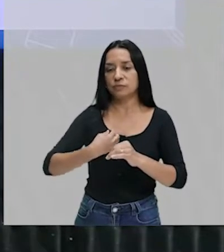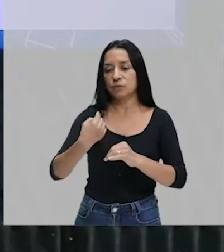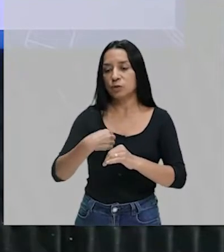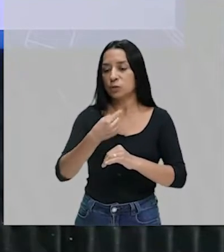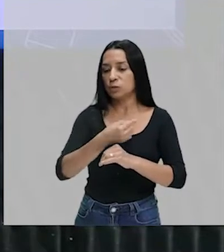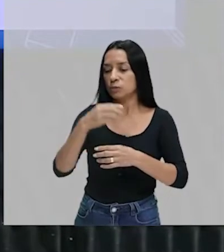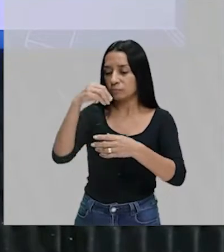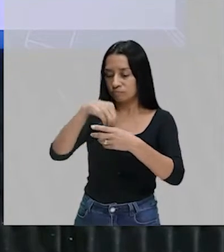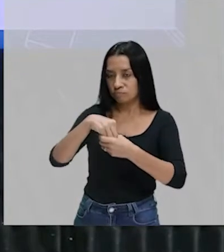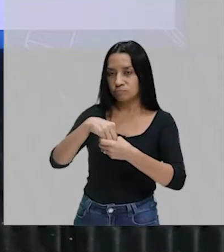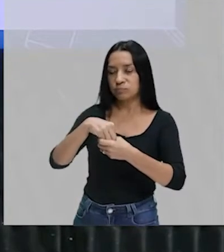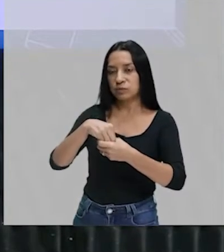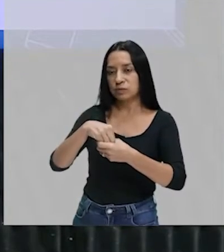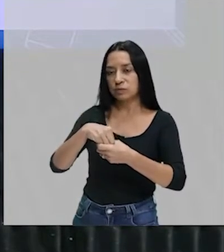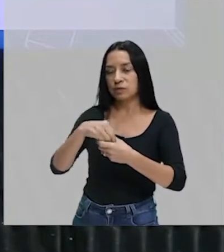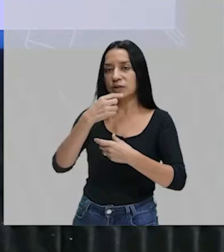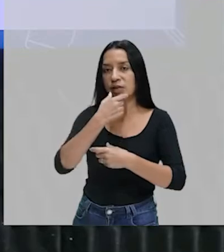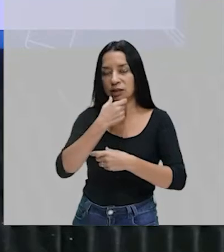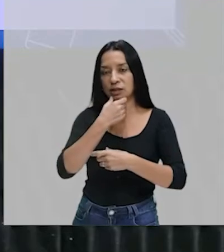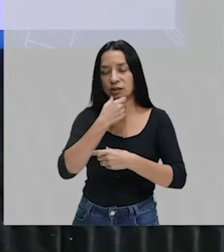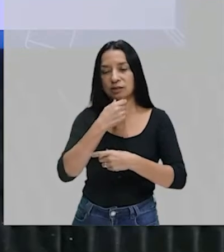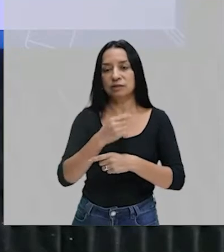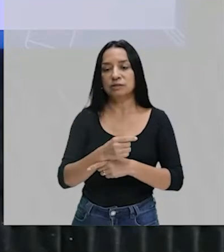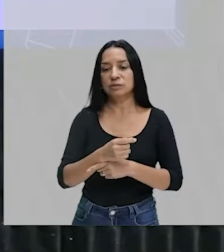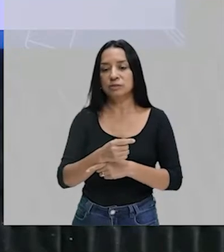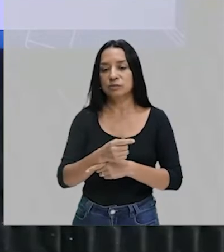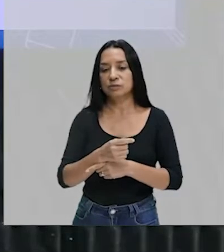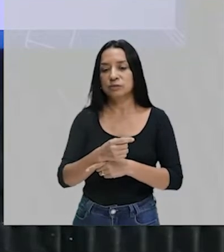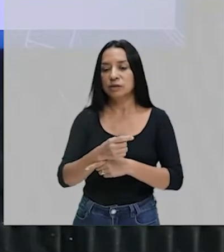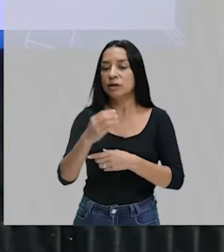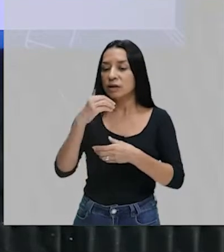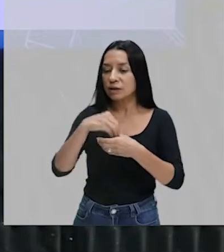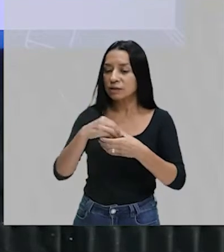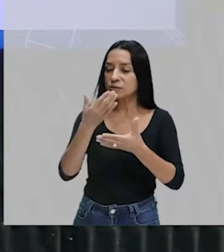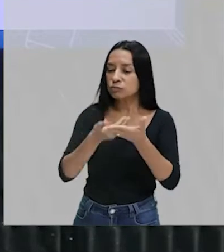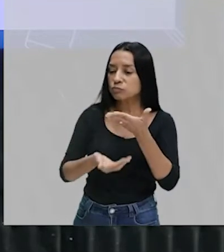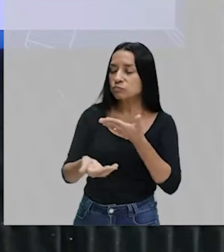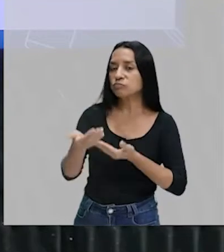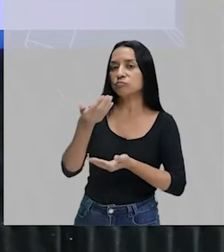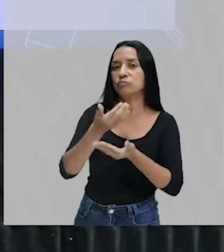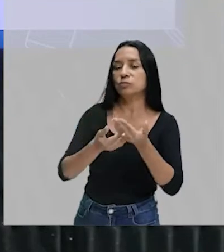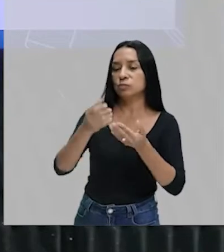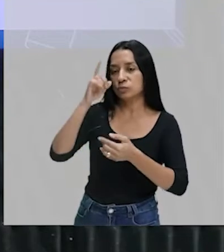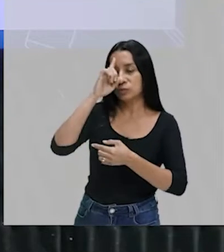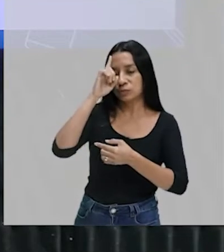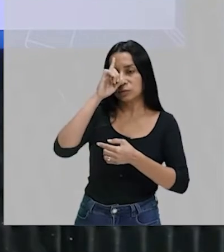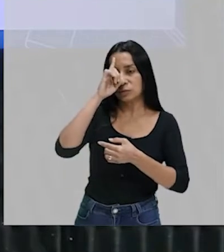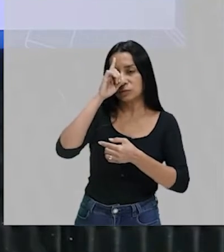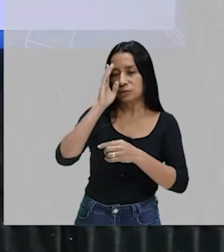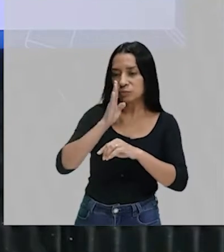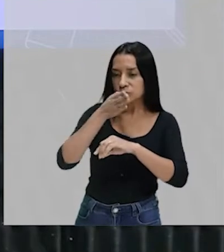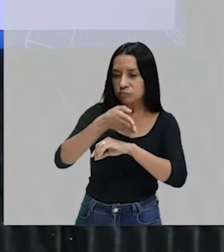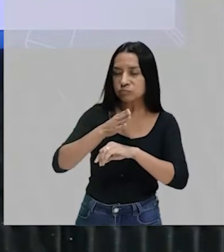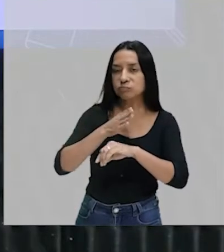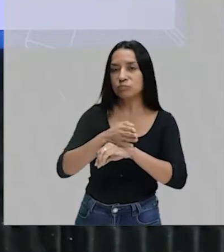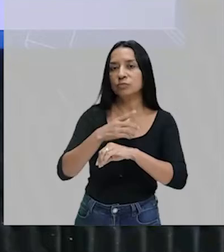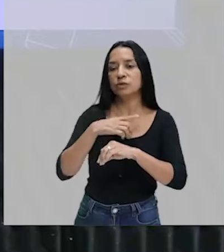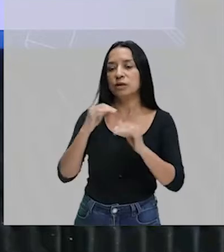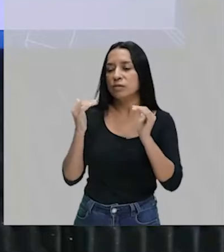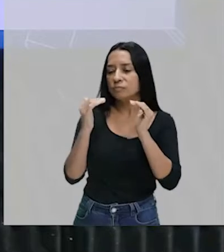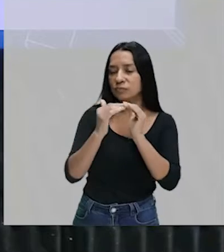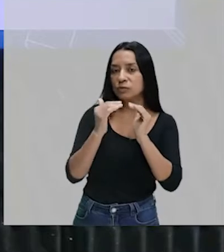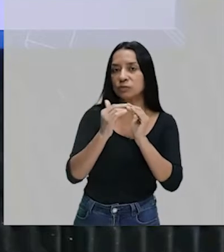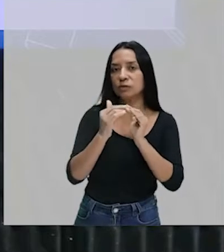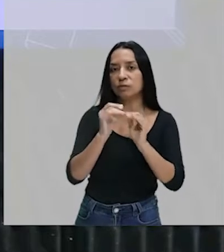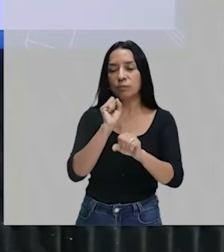que nós fazemos parte o inglês acaba entrando no nosso cotidiano com mais frequência a gente acaba tendo mais contato